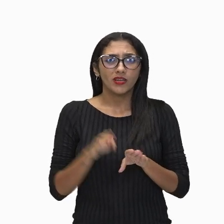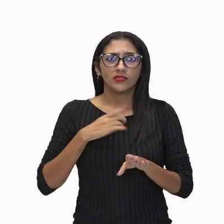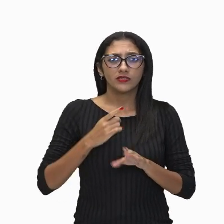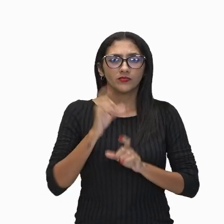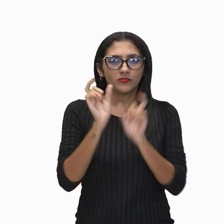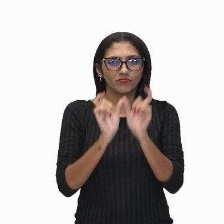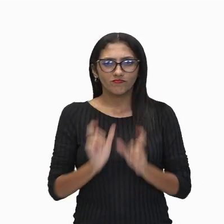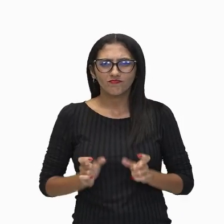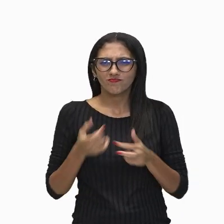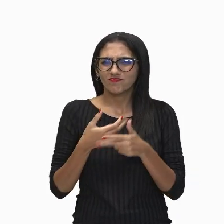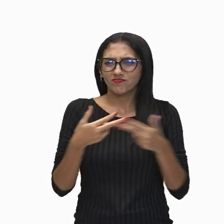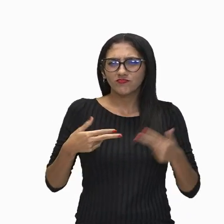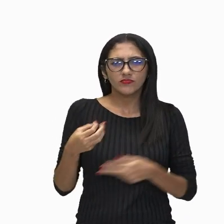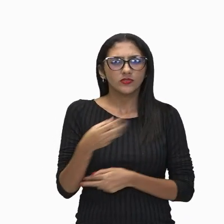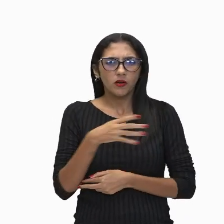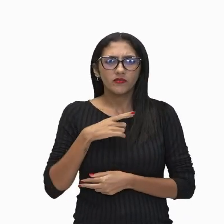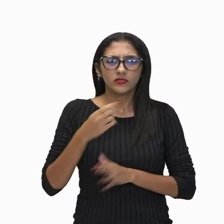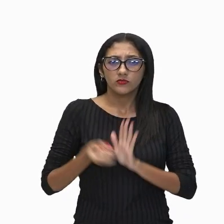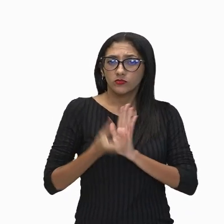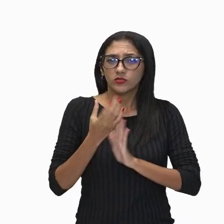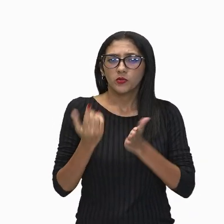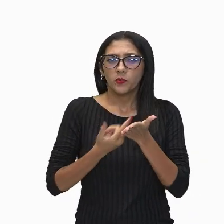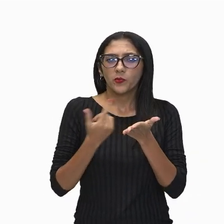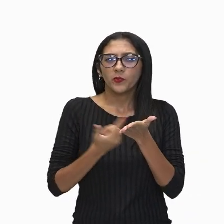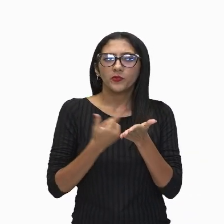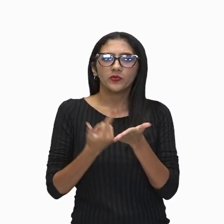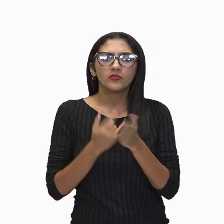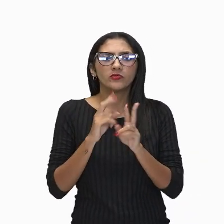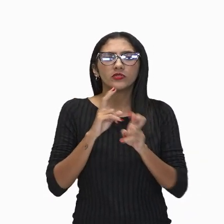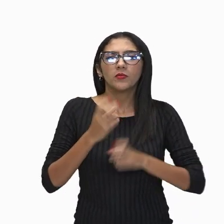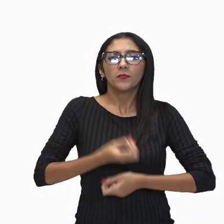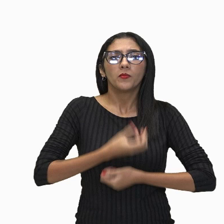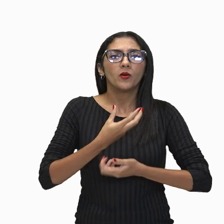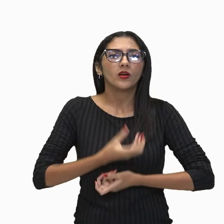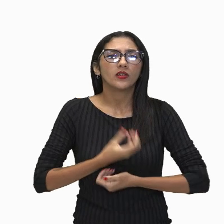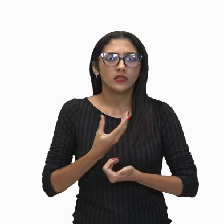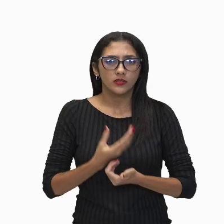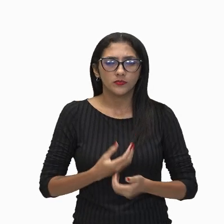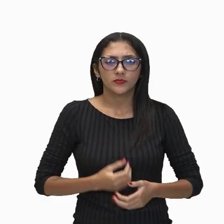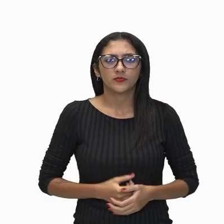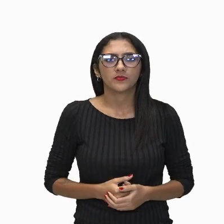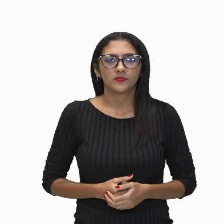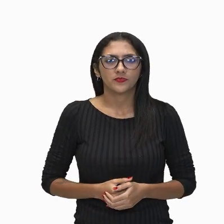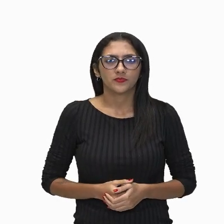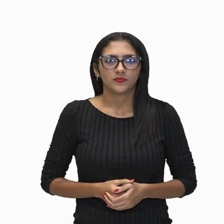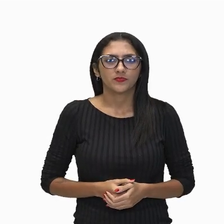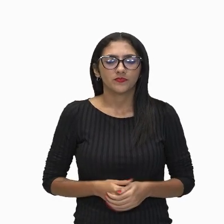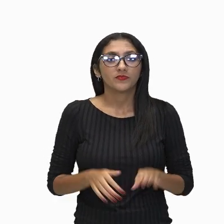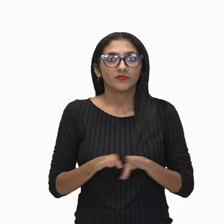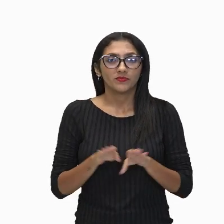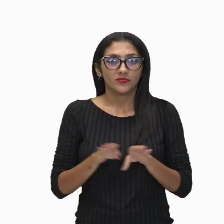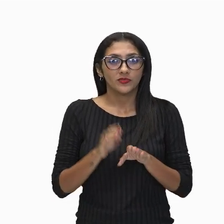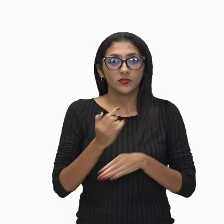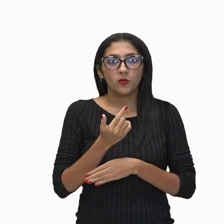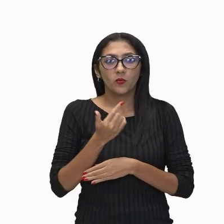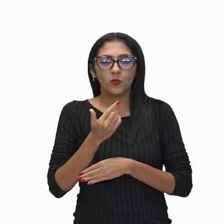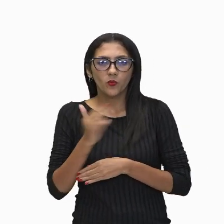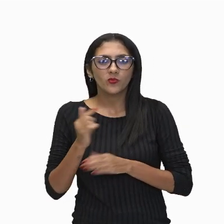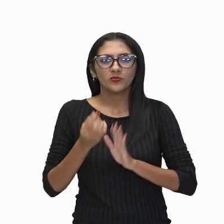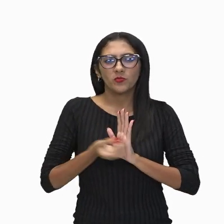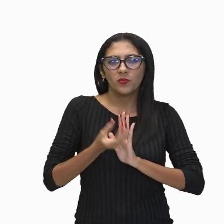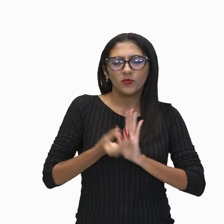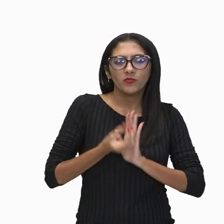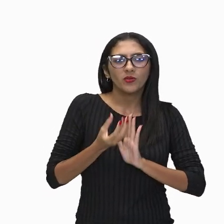poética ao criar o livro Poema, o poema espacial, e, por fim, o poema enterrado.